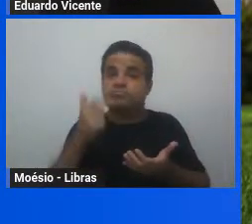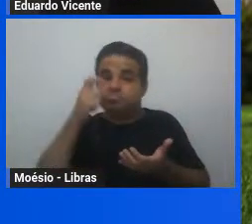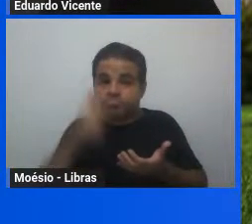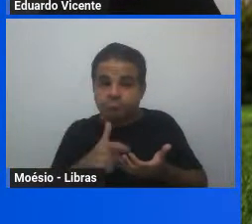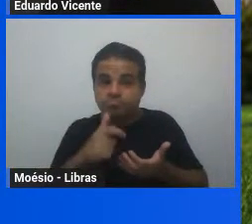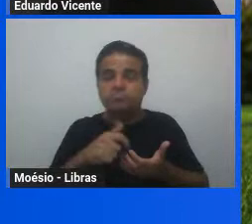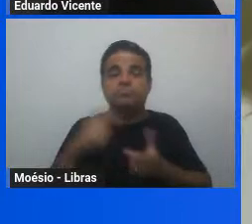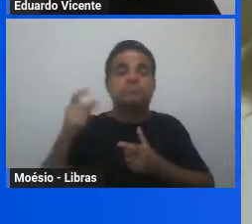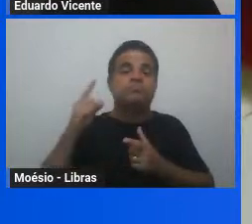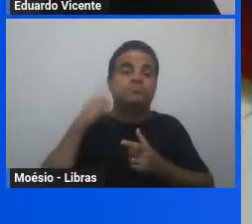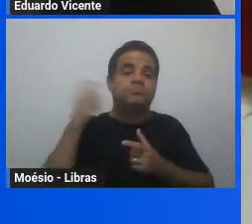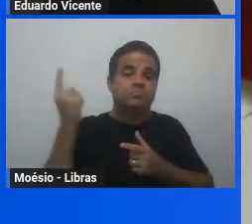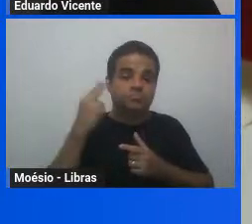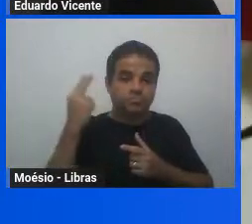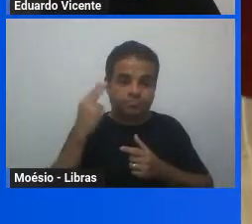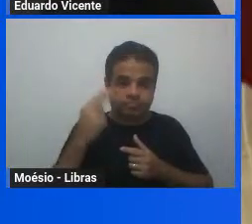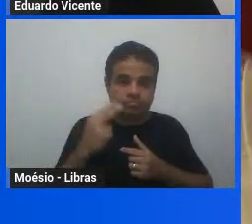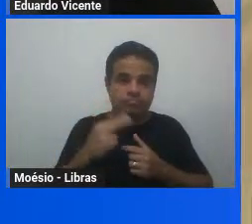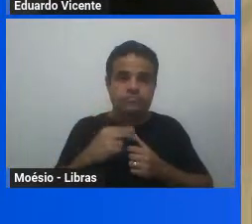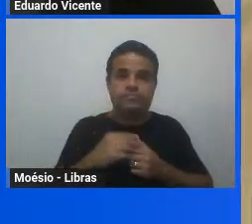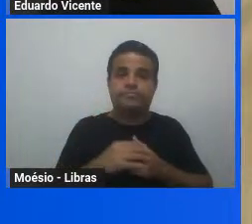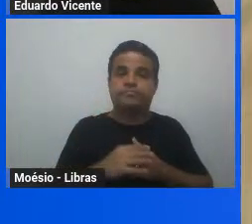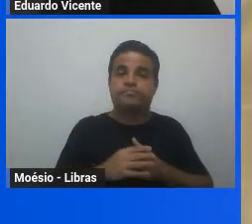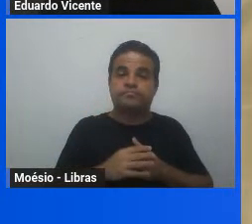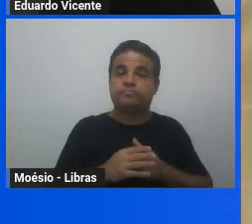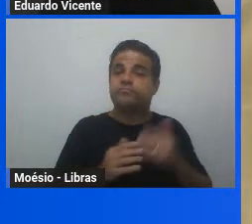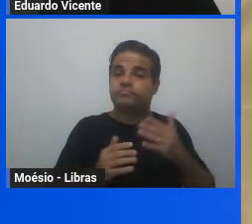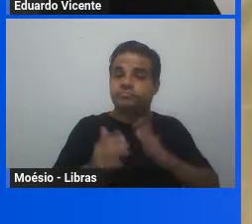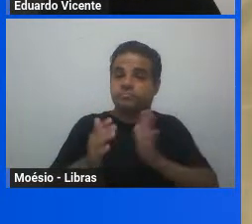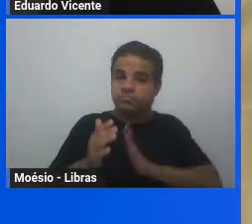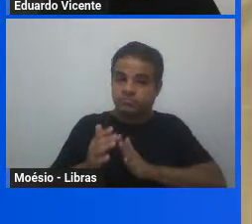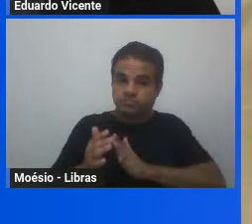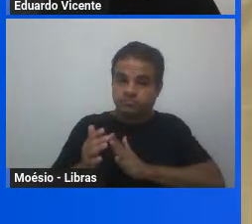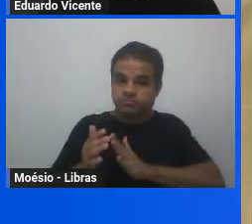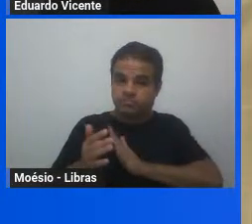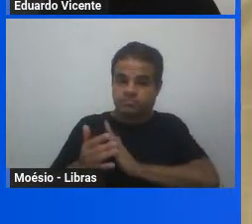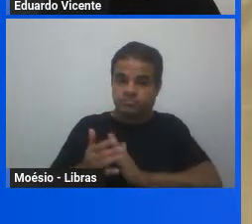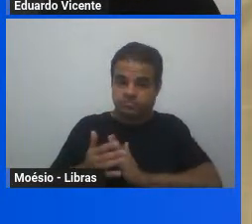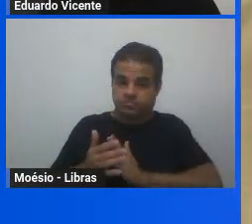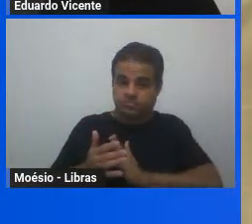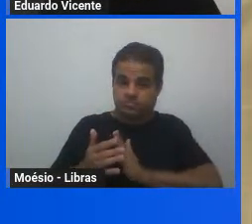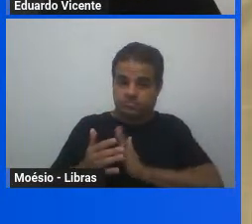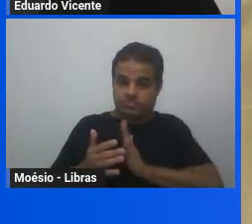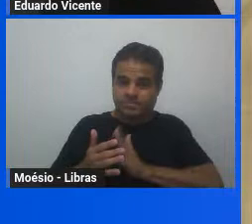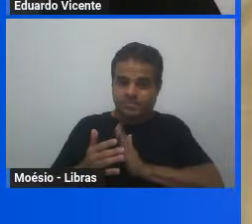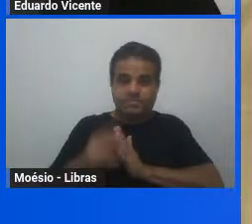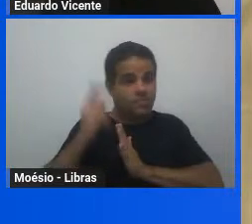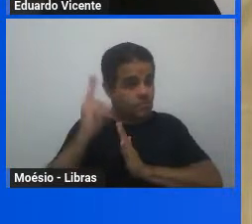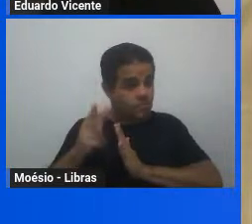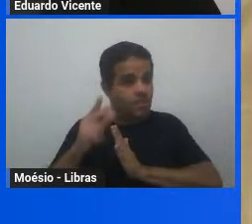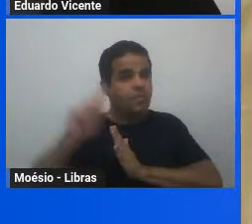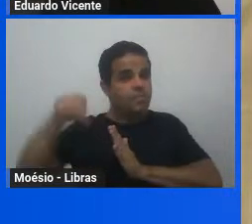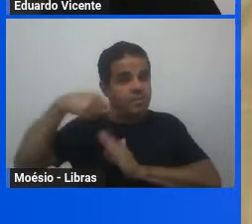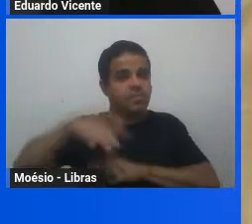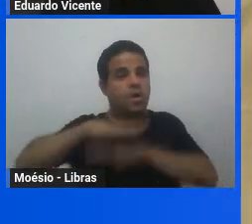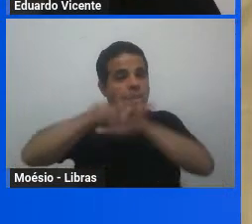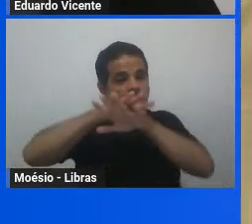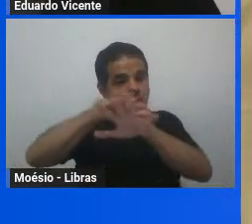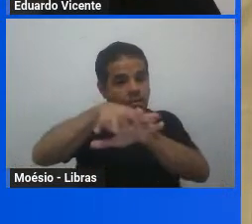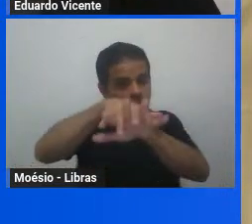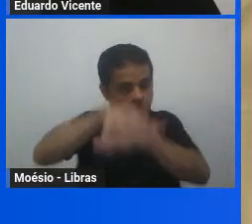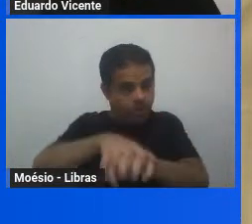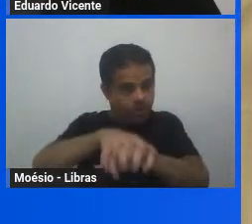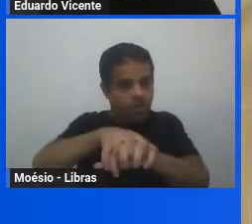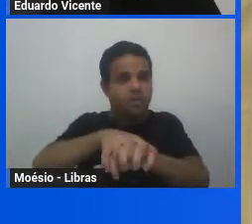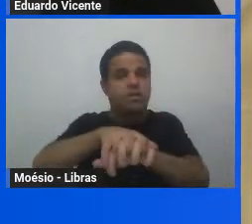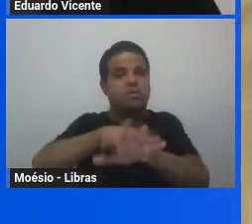Em seguida, posicione-se ao lado da vítima, coloque a base de uma das mãos no centro do tórax e depois coloque a outra mão sobre a